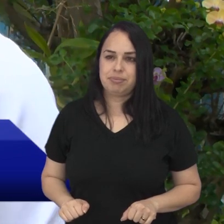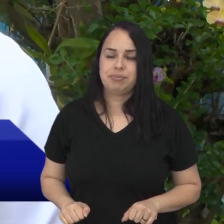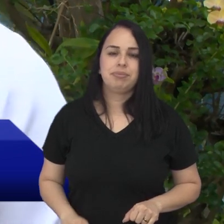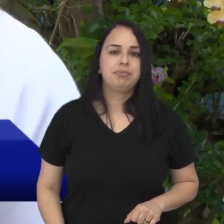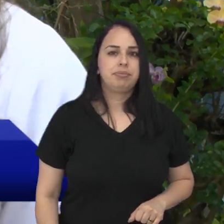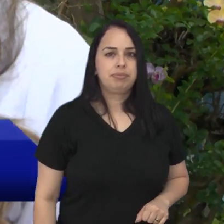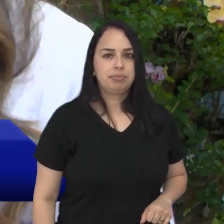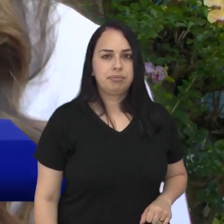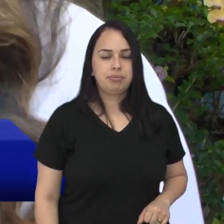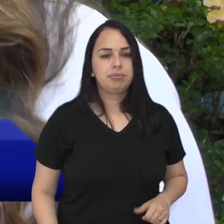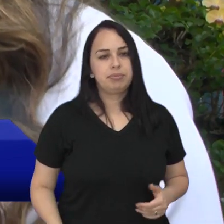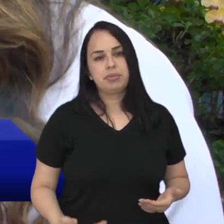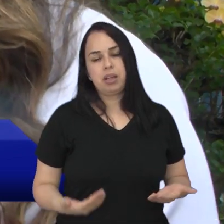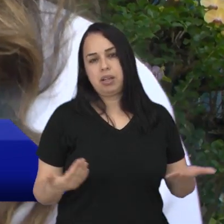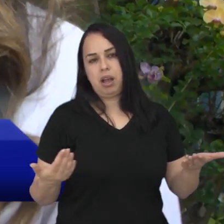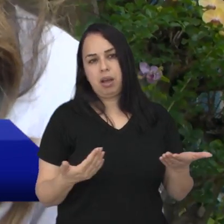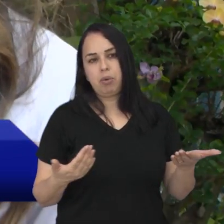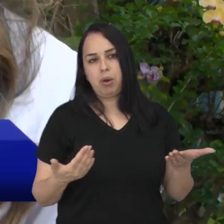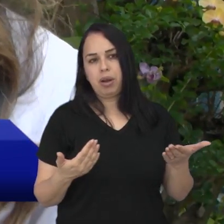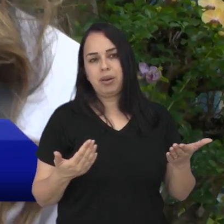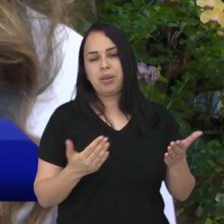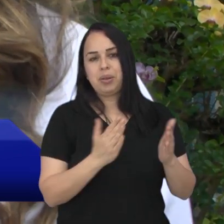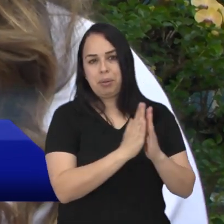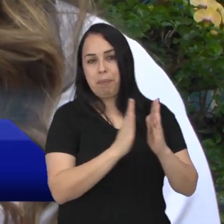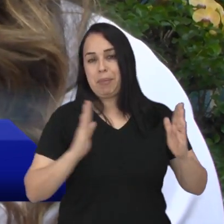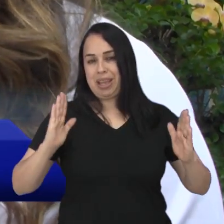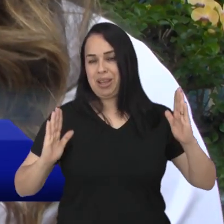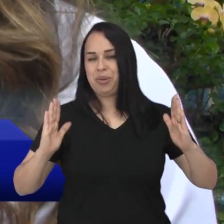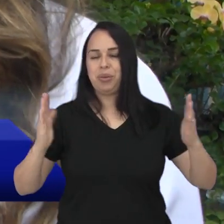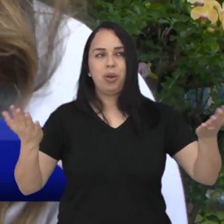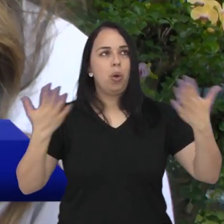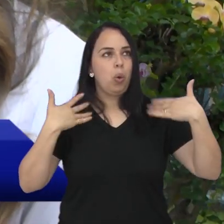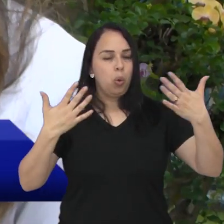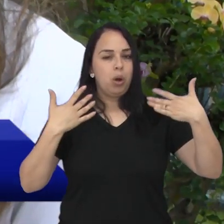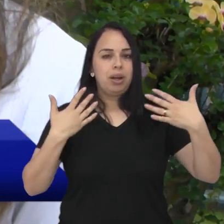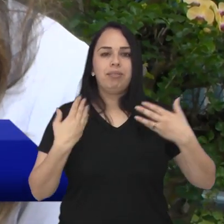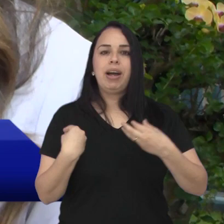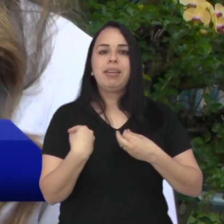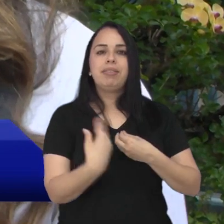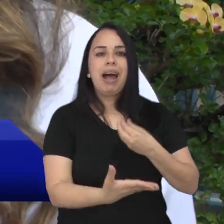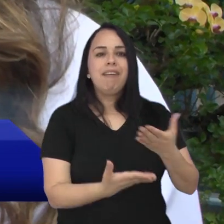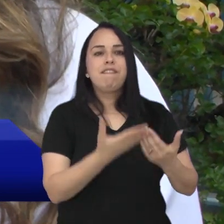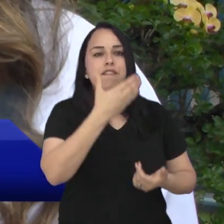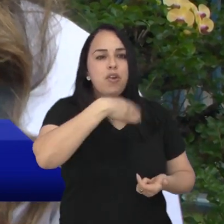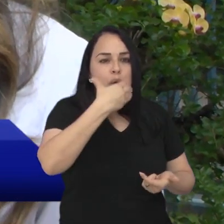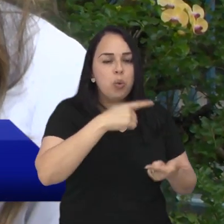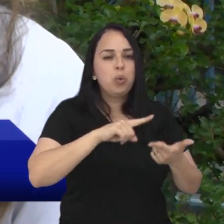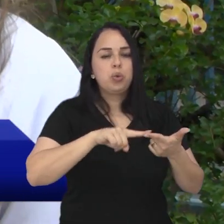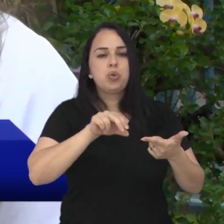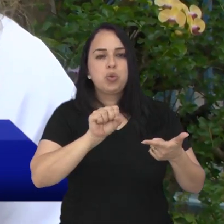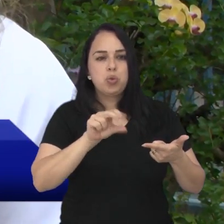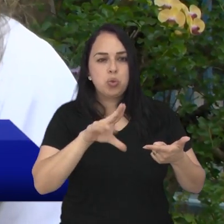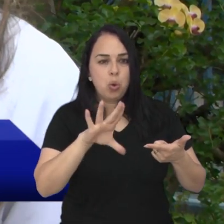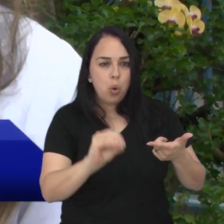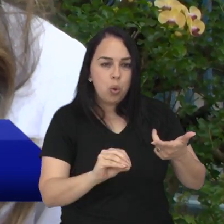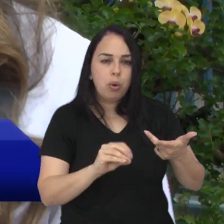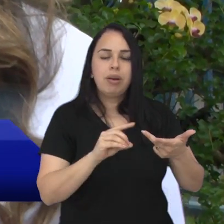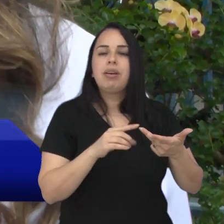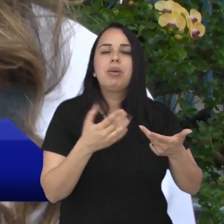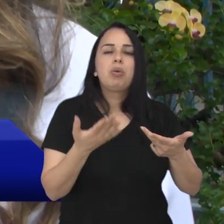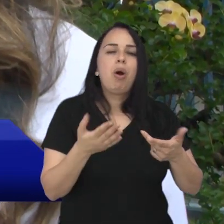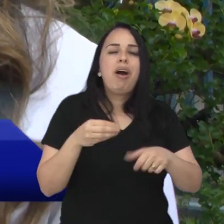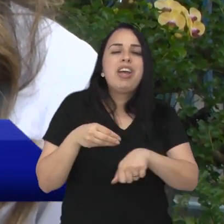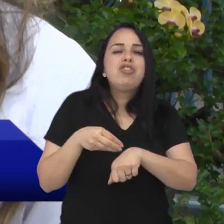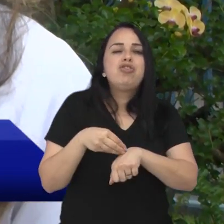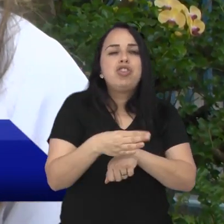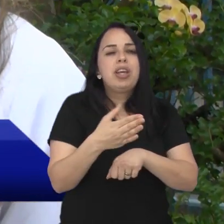às crianças esses tipos de alimento. A gente iniciando, né, o período do calor, o que a gente pode estar oferecendo além da fruta, os sucos naturais?